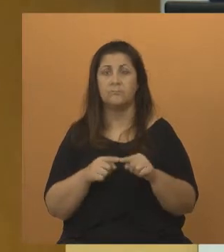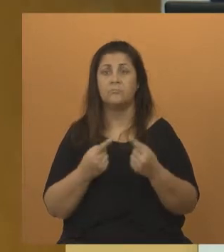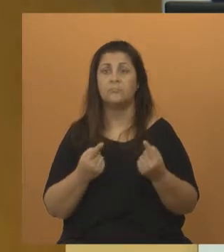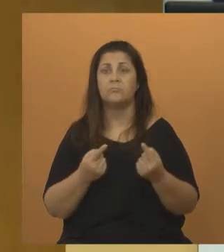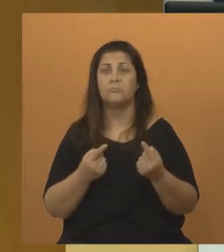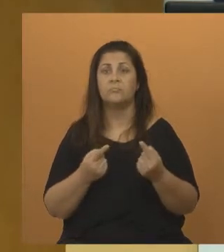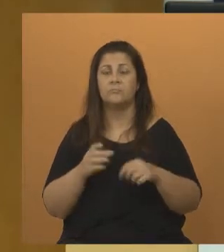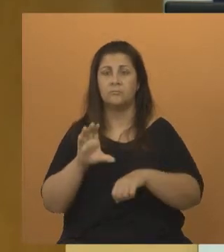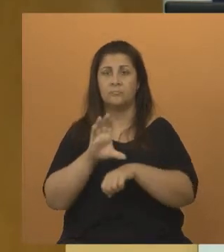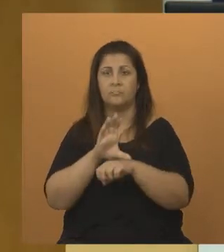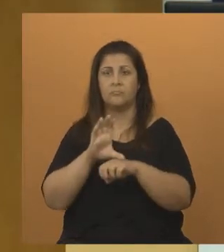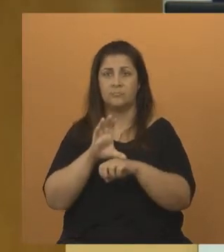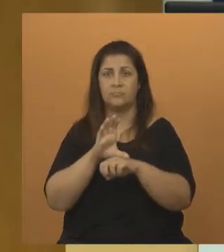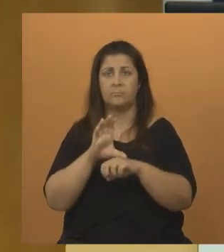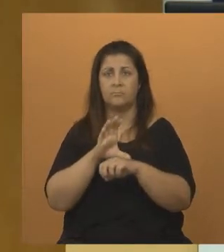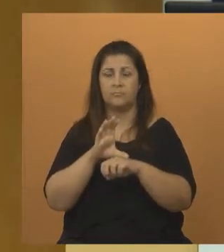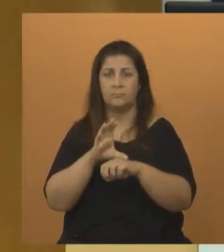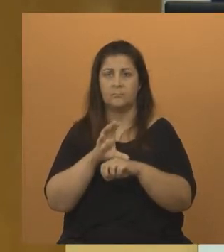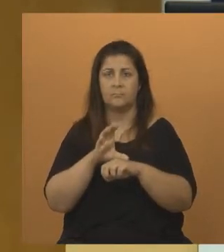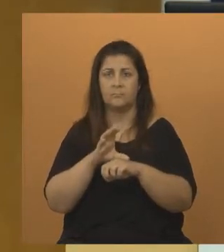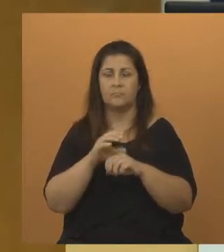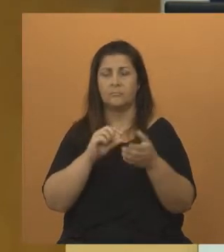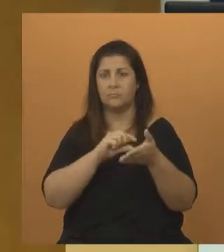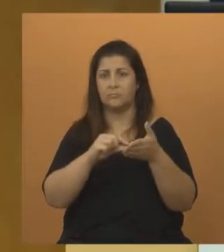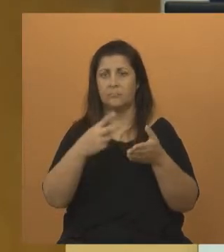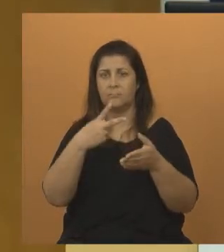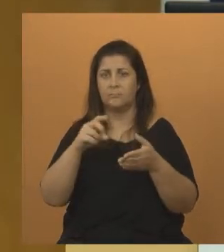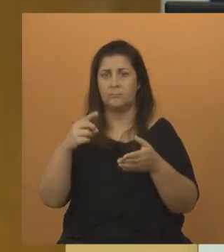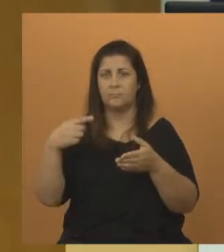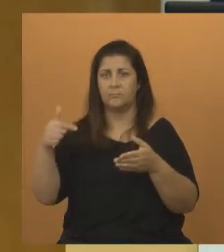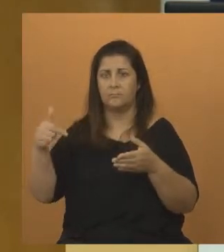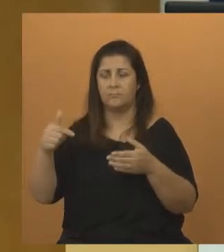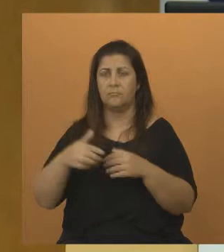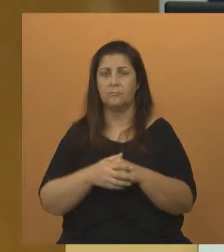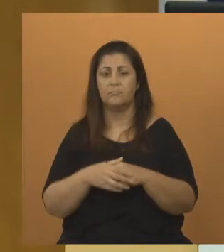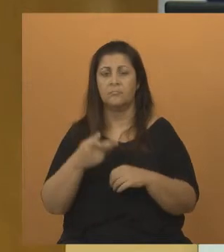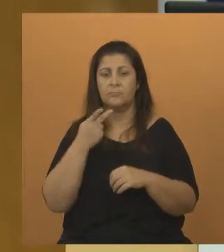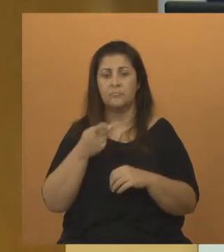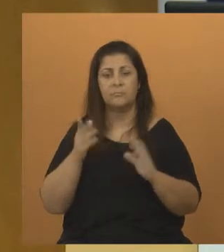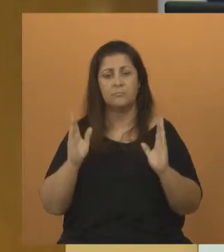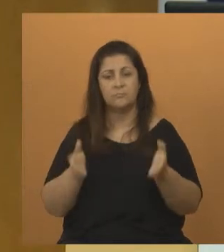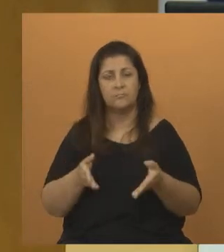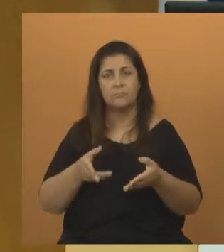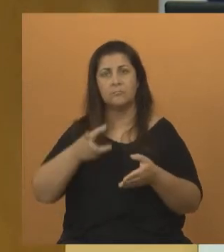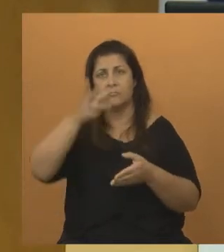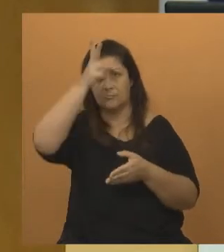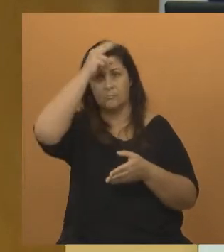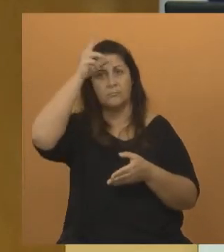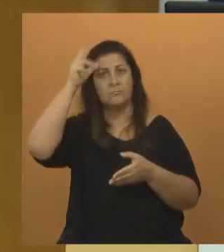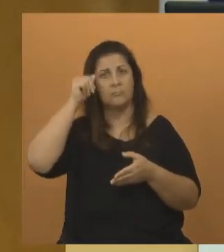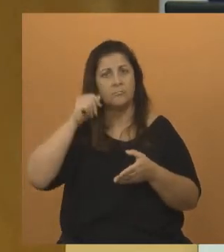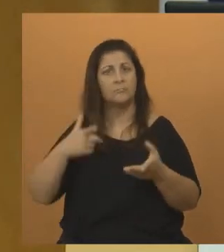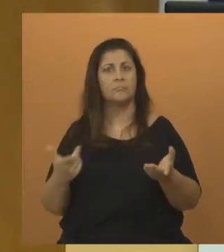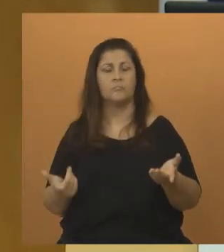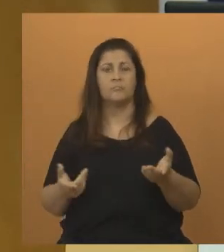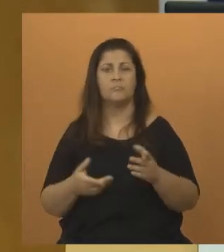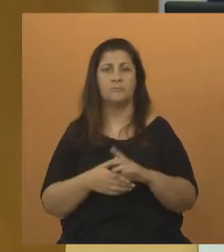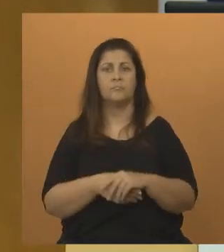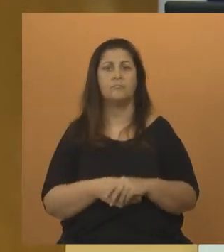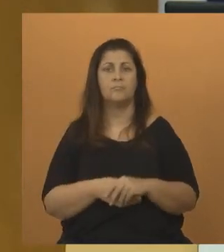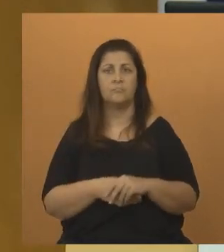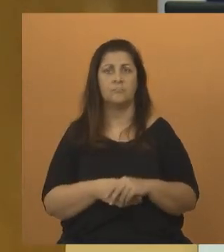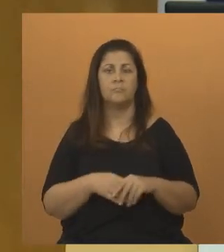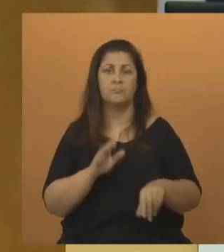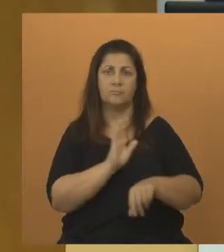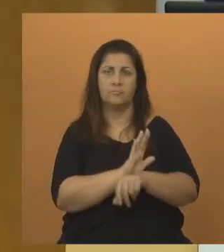Constituição Federal, lá no seu artigo 217, ela já fala do poder público fazer essa fomentação, né, com